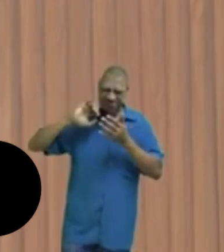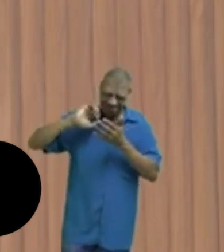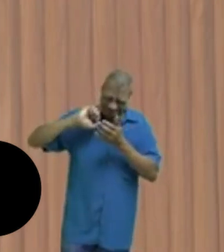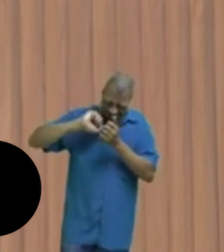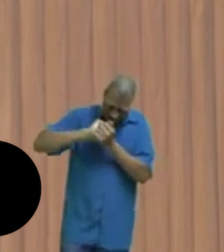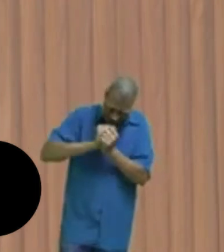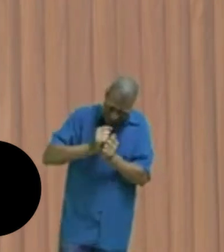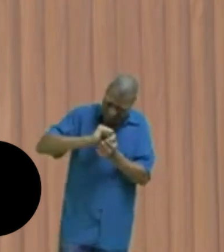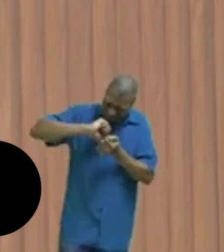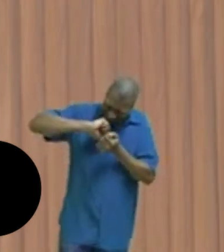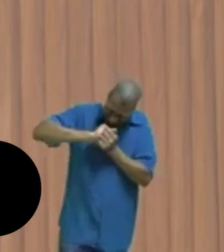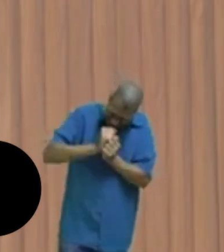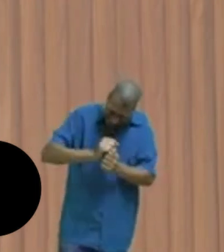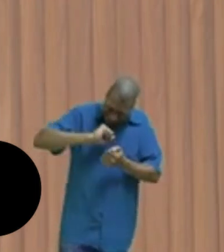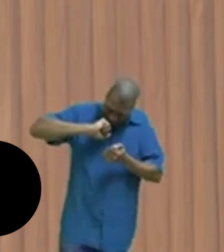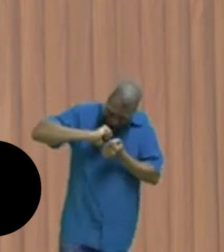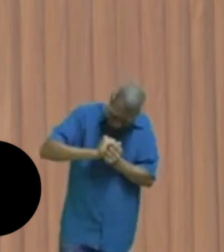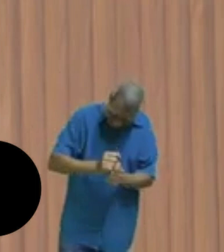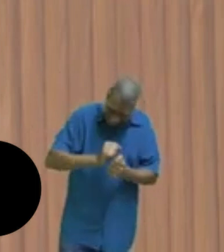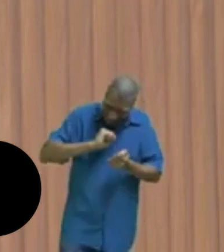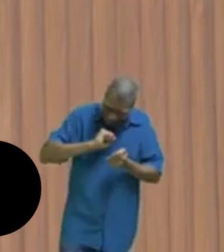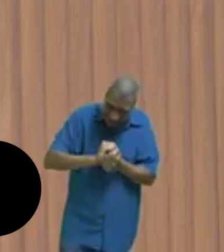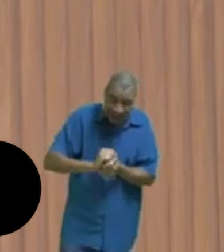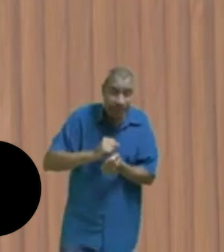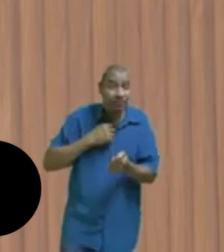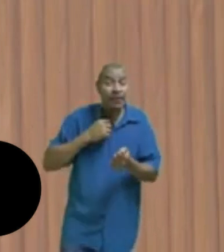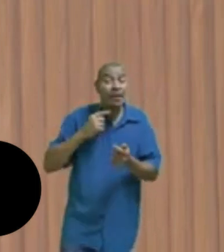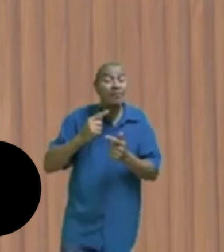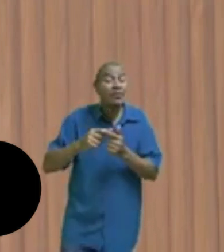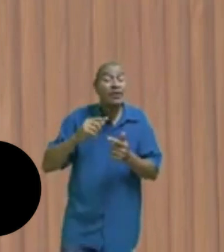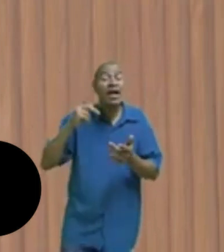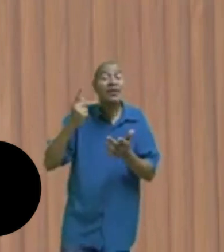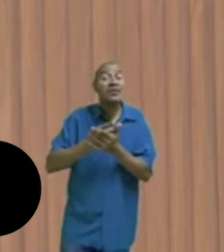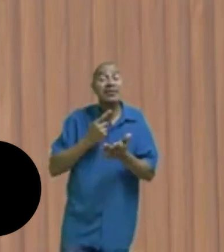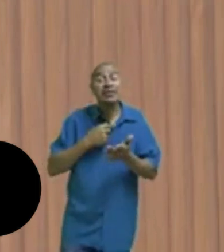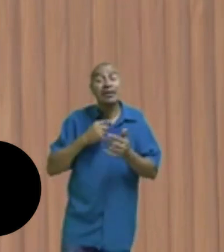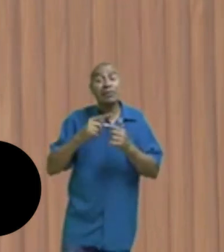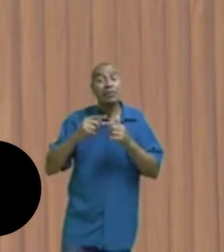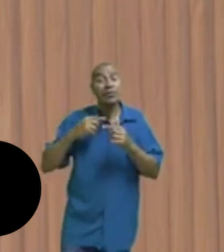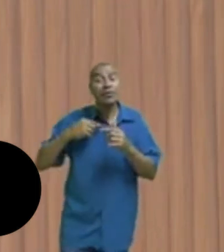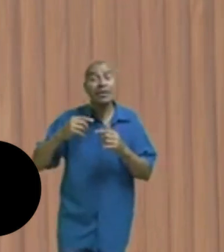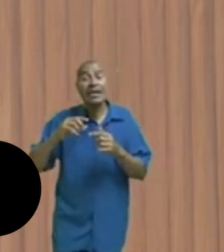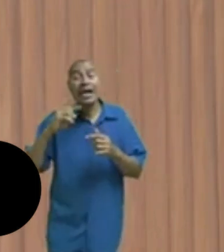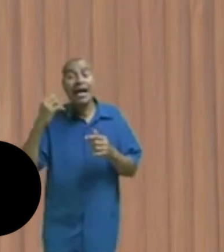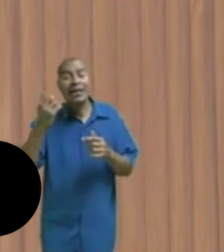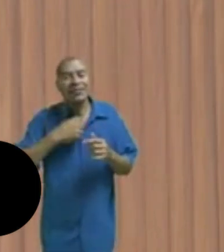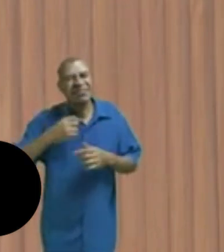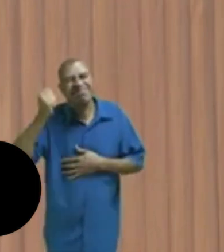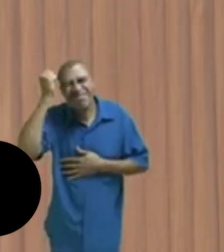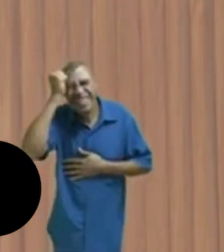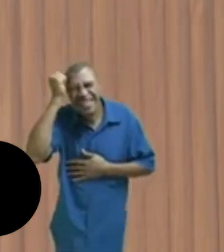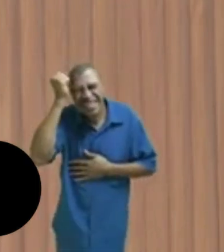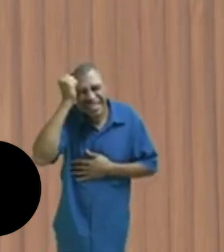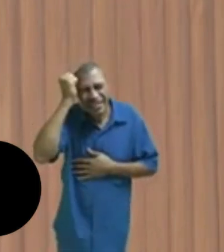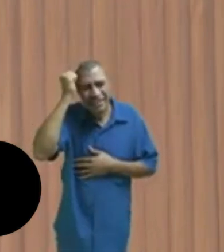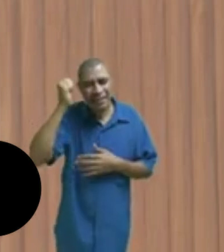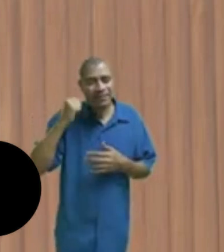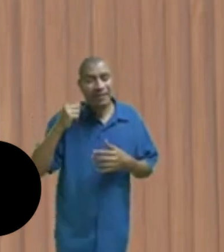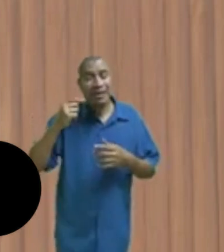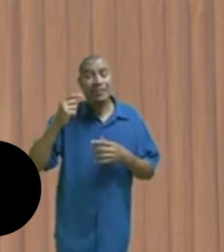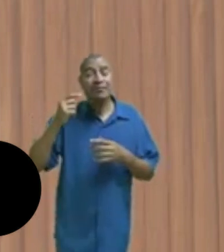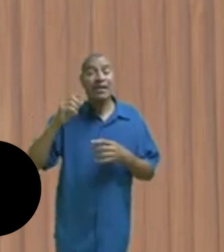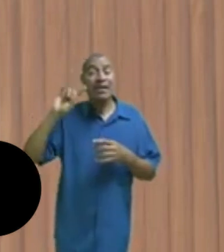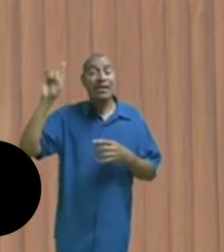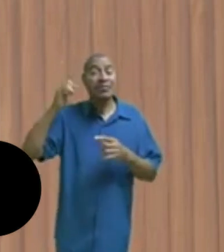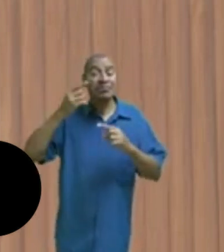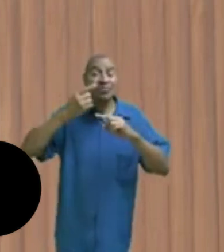Espírito Santo. Mas isso só é possível se houver novo nascimento. Quem nasceu